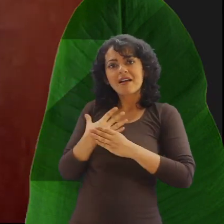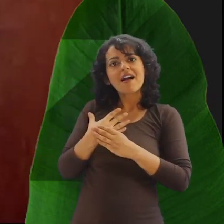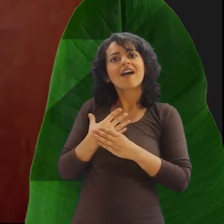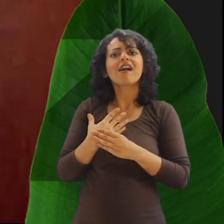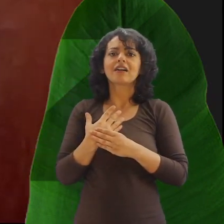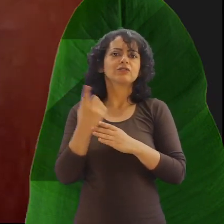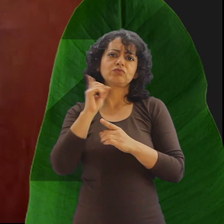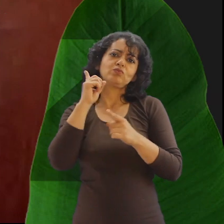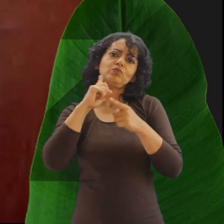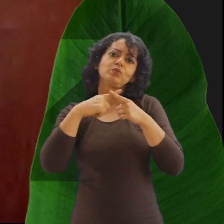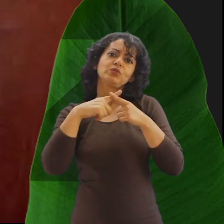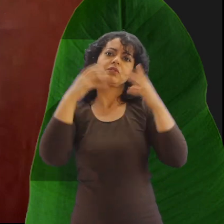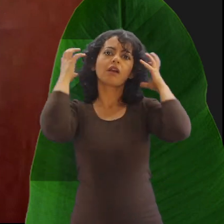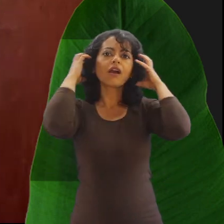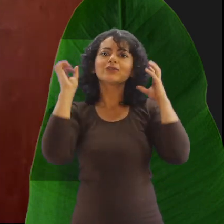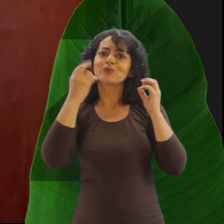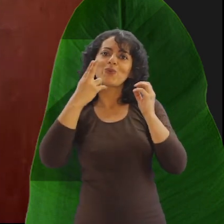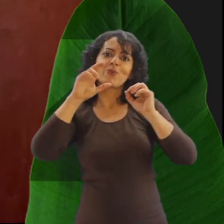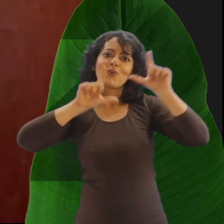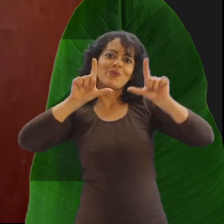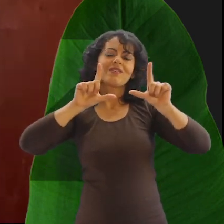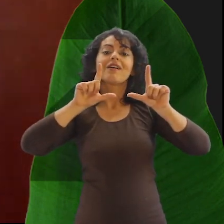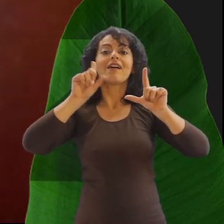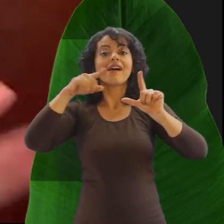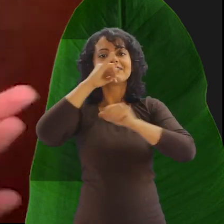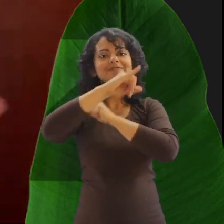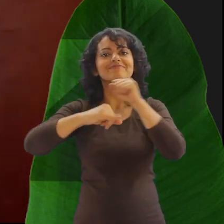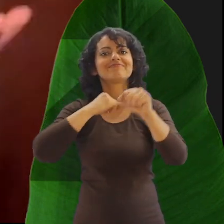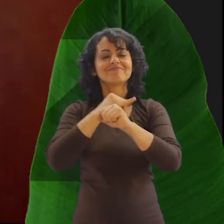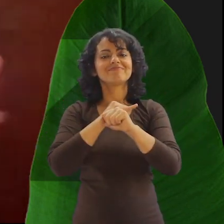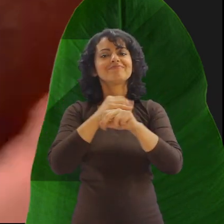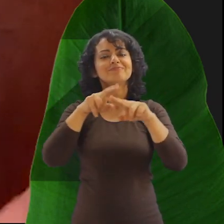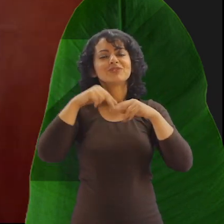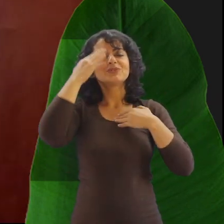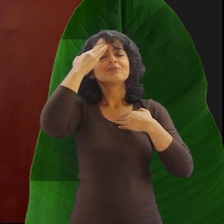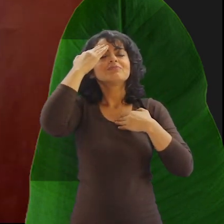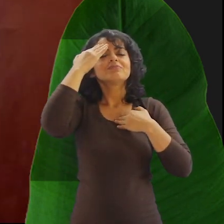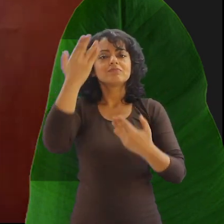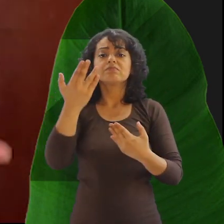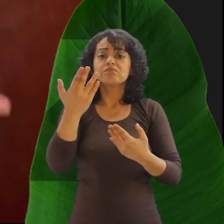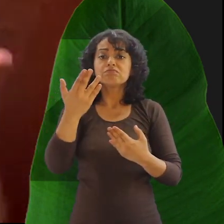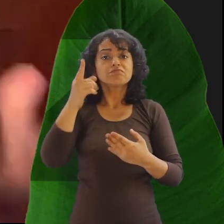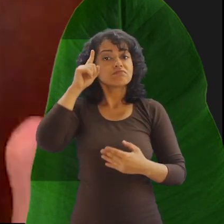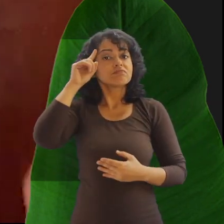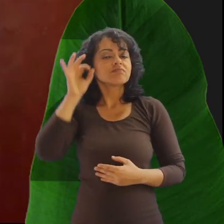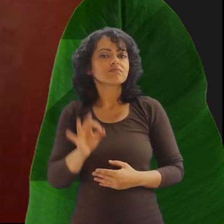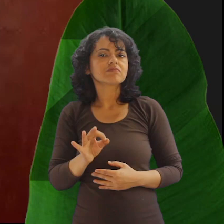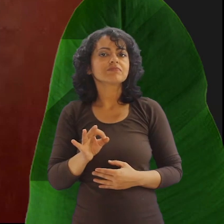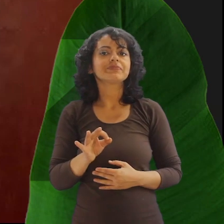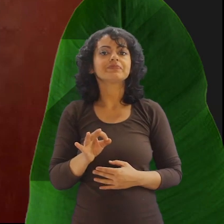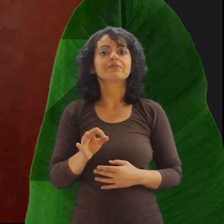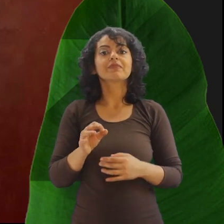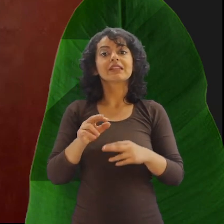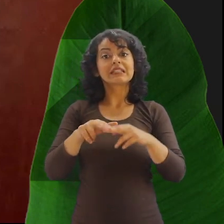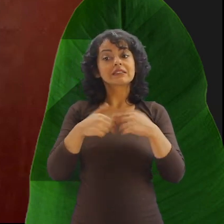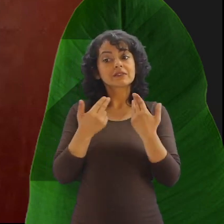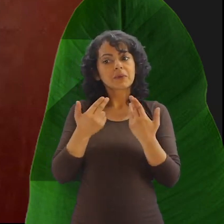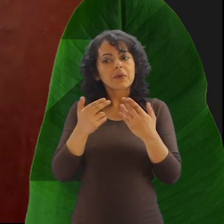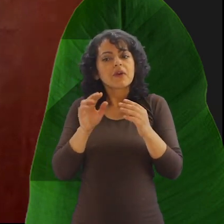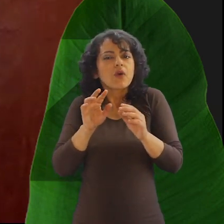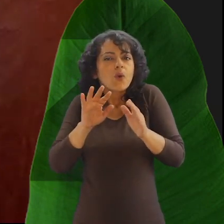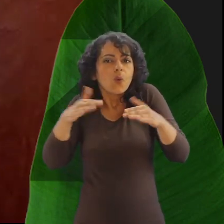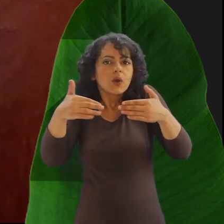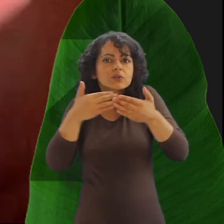né? Não é porque a rádio ou um programa de TV me mostrou de jeito nenhum. É por causa da internet. Então, sou grata, sem dúvida.